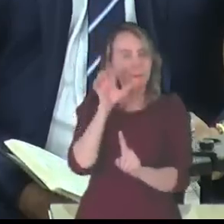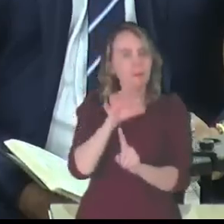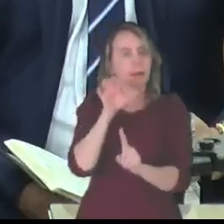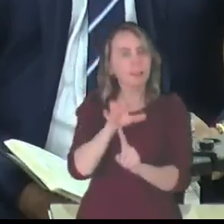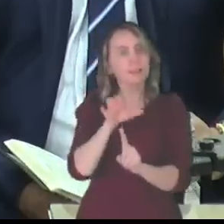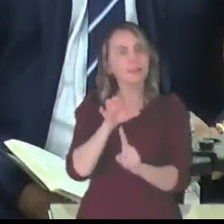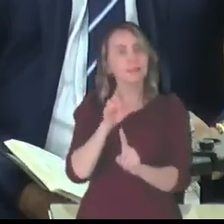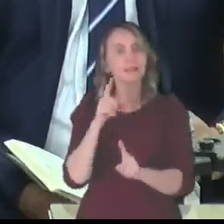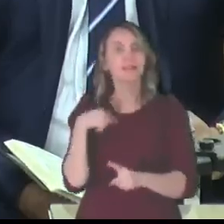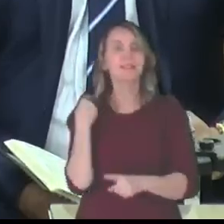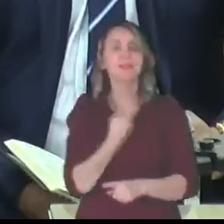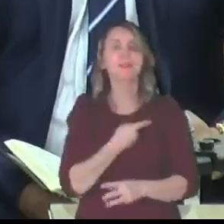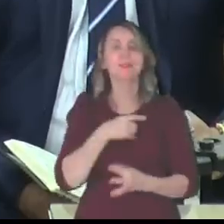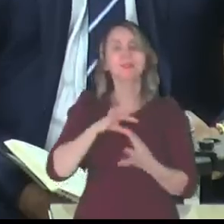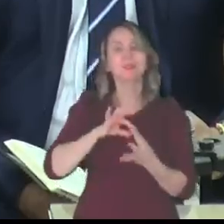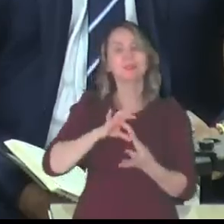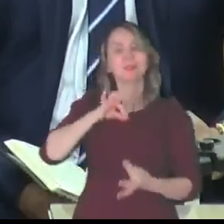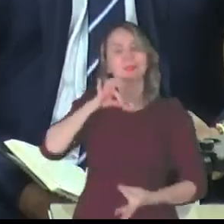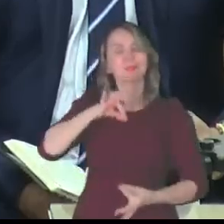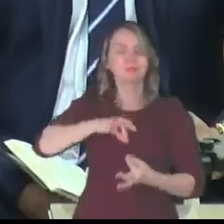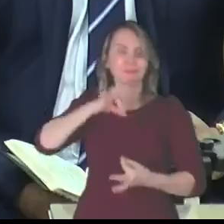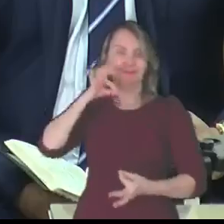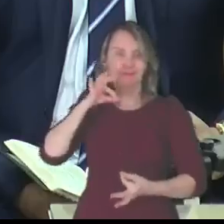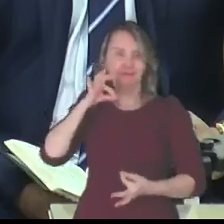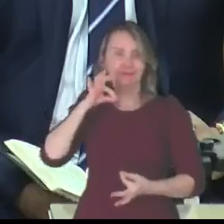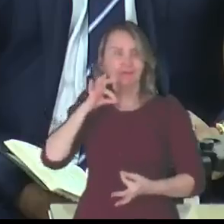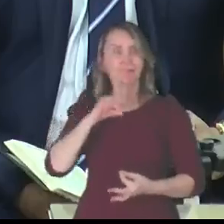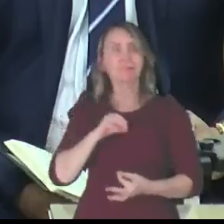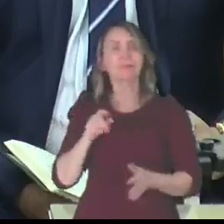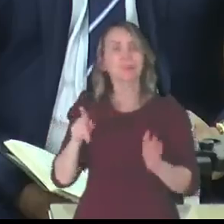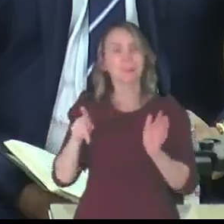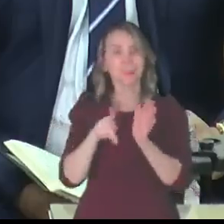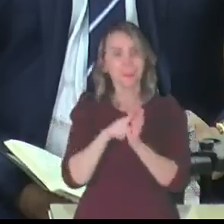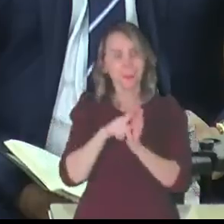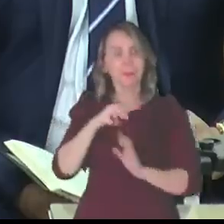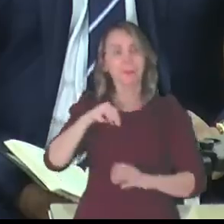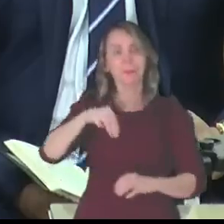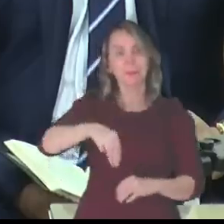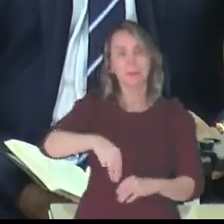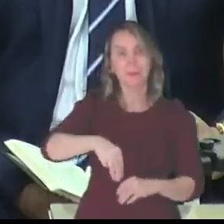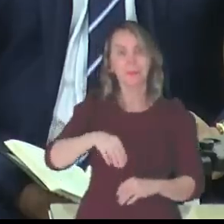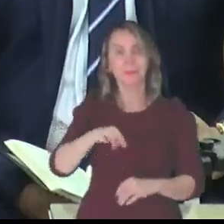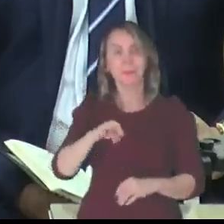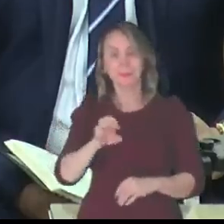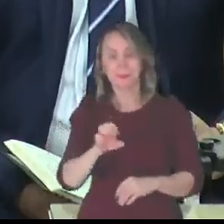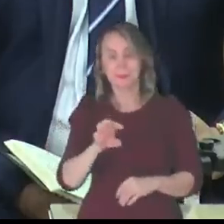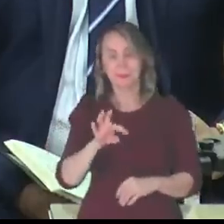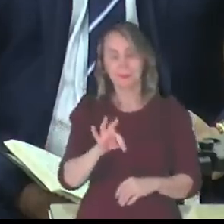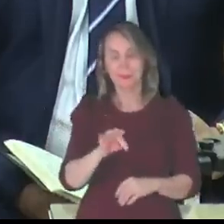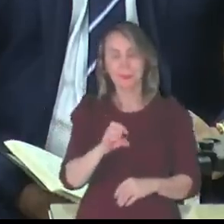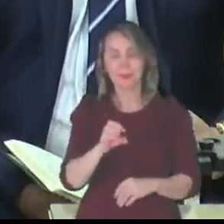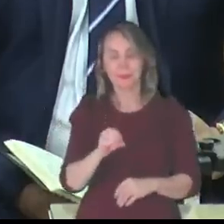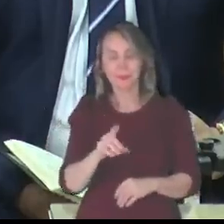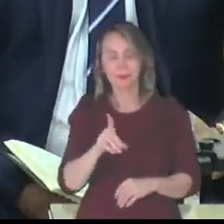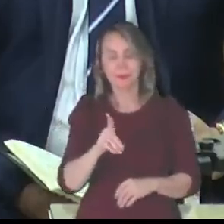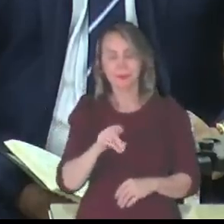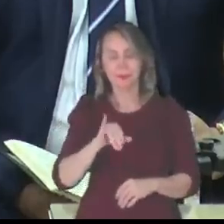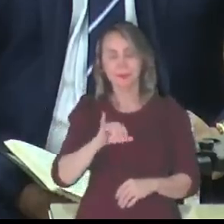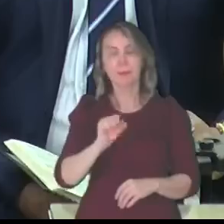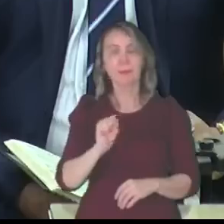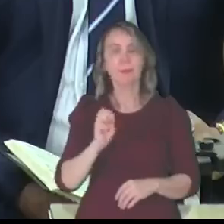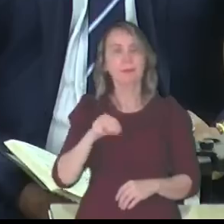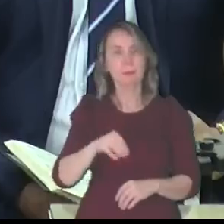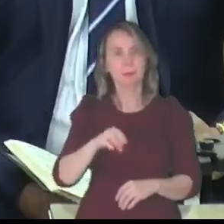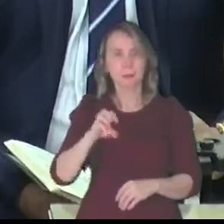do metodismo nós Pentecostais nós o Movimento Pentecostal não nasceu entre